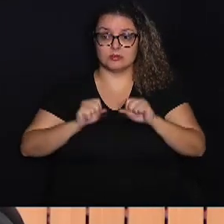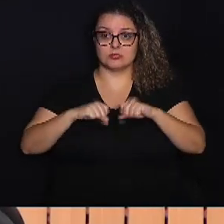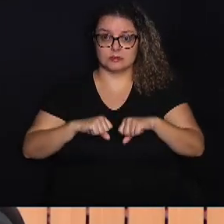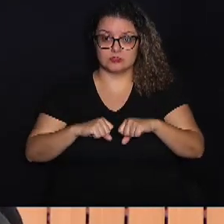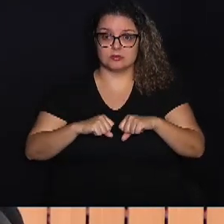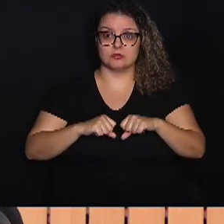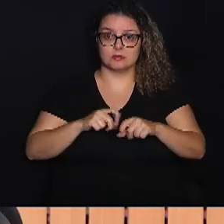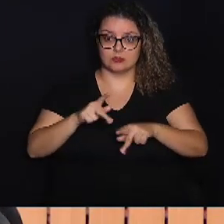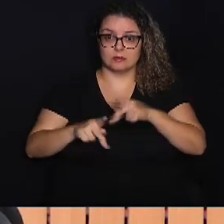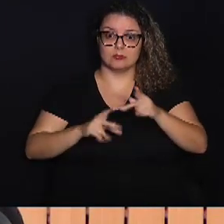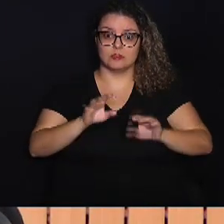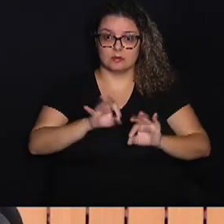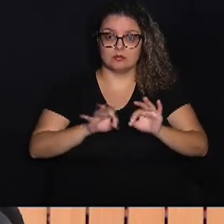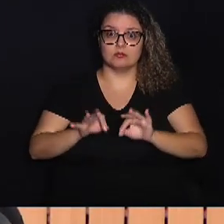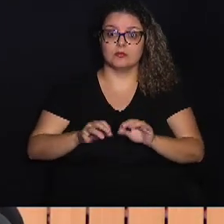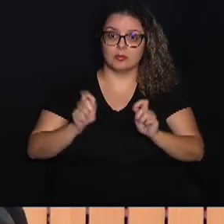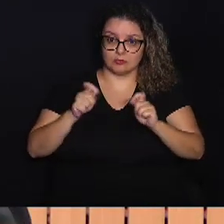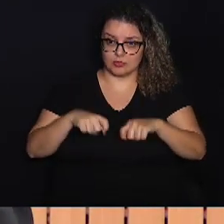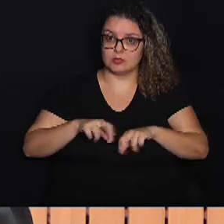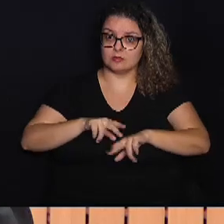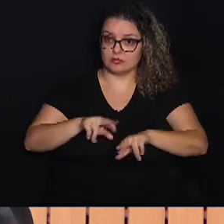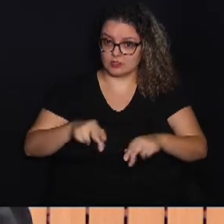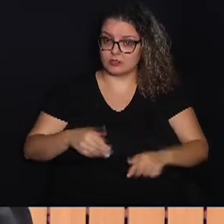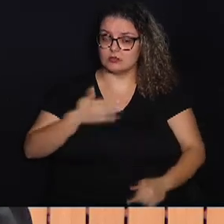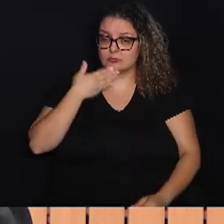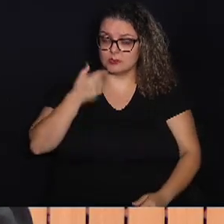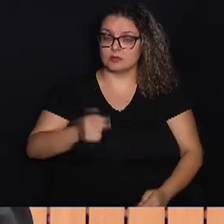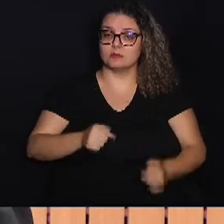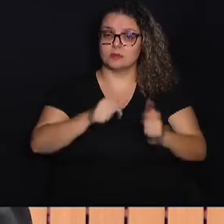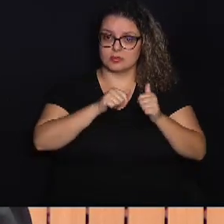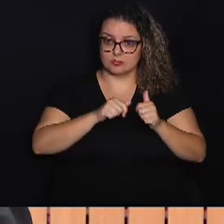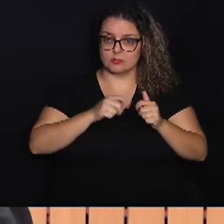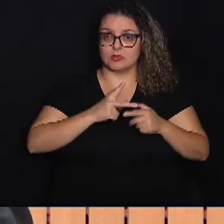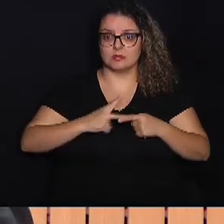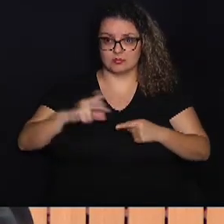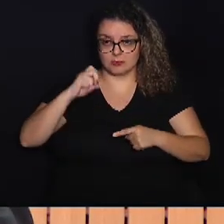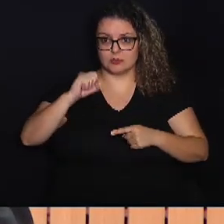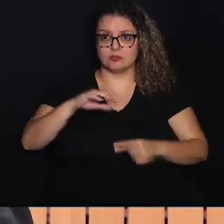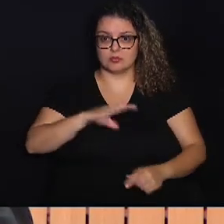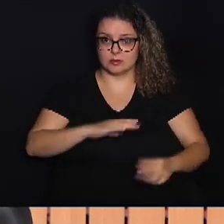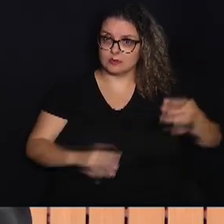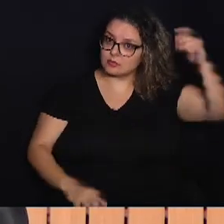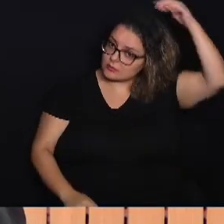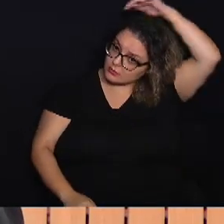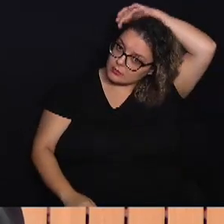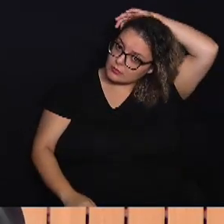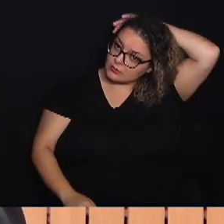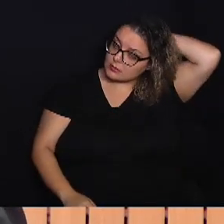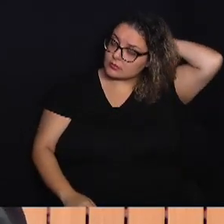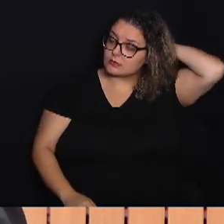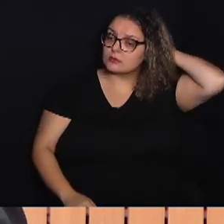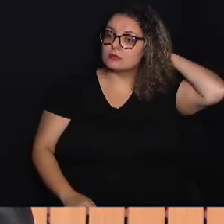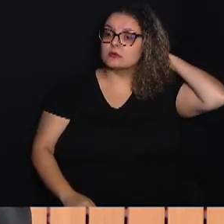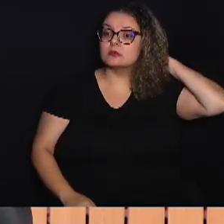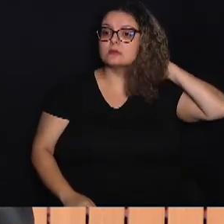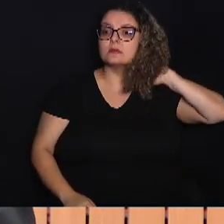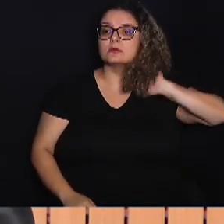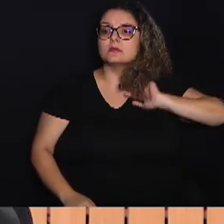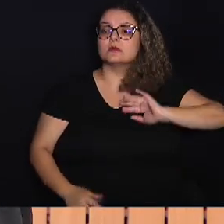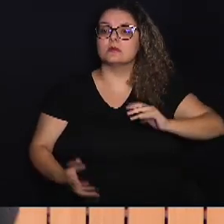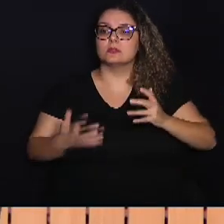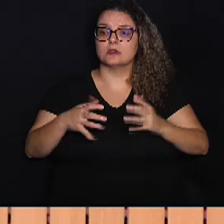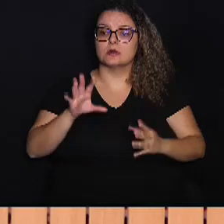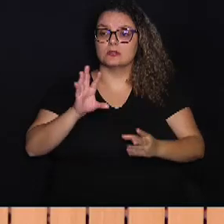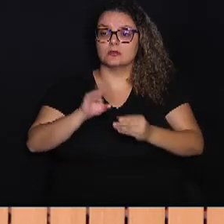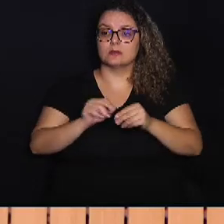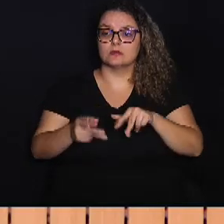organizado é possível muitas melhorias eh muitas conquistas paraa cidade eu quero senhor presidente concluir aqui